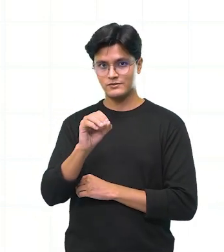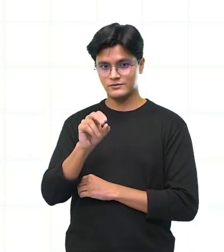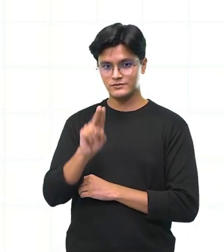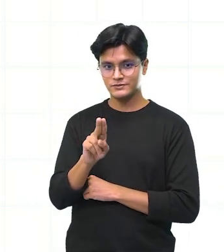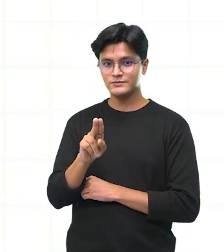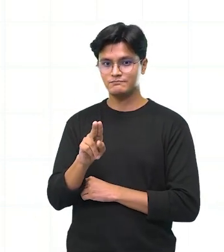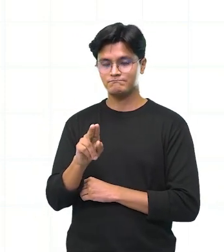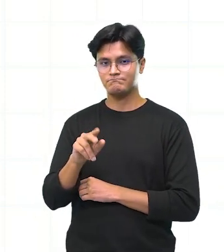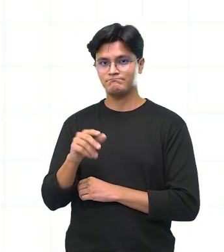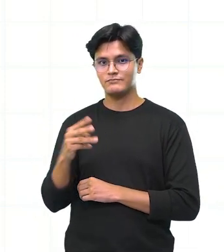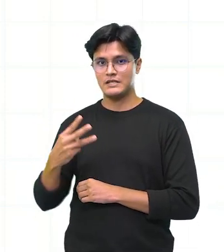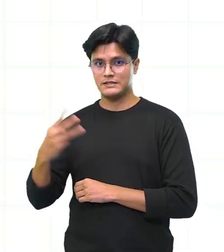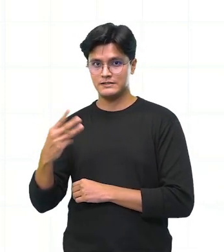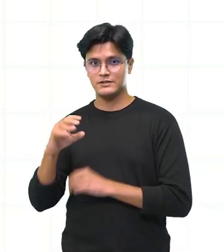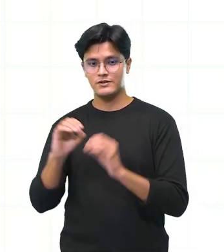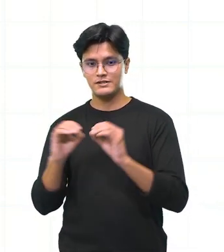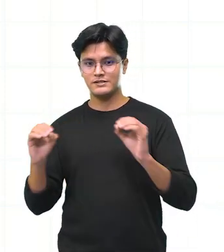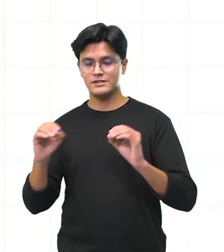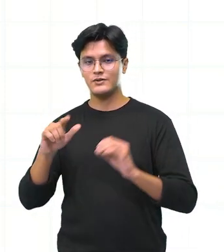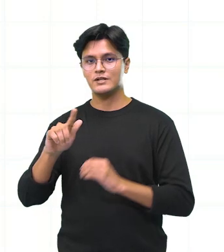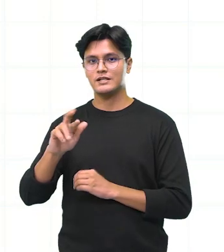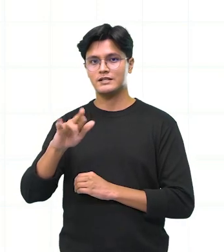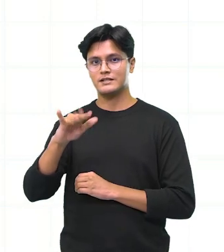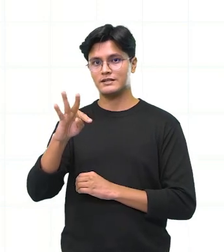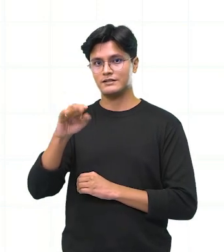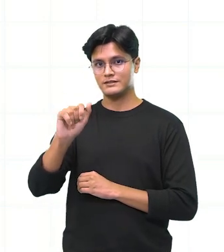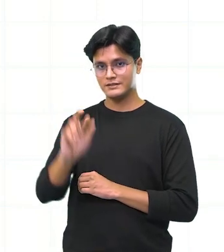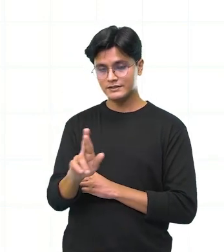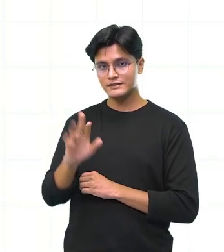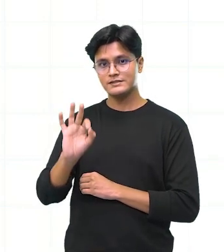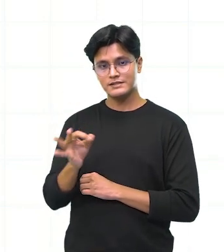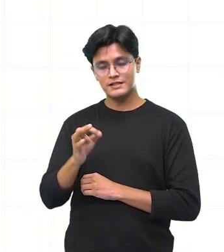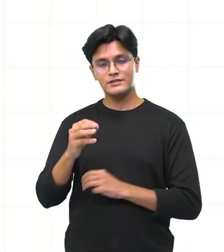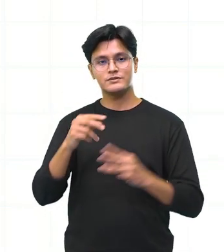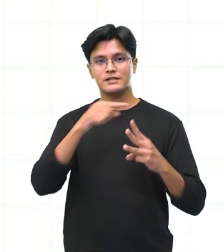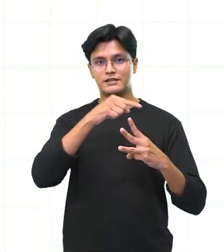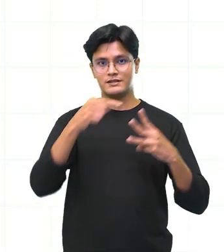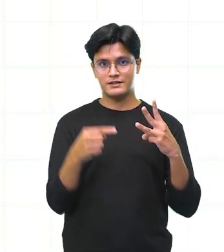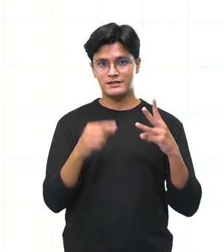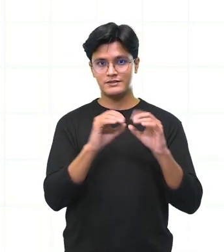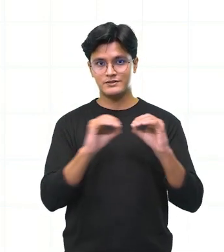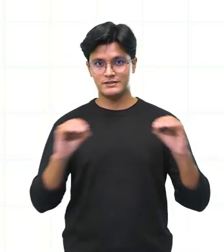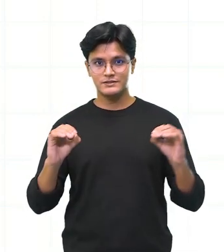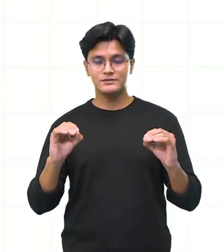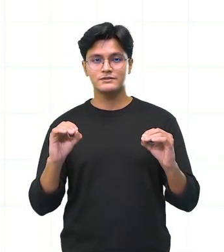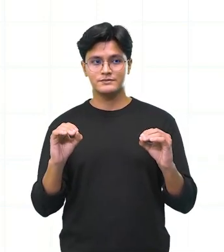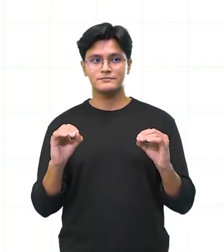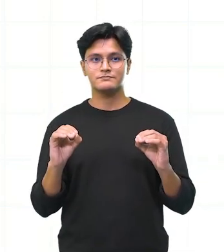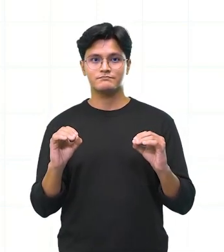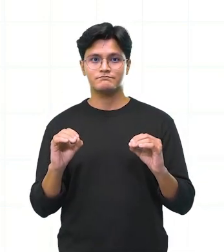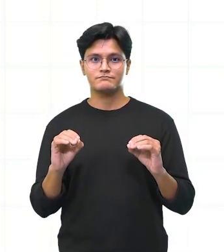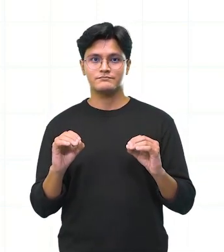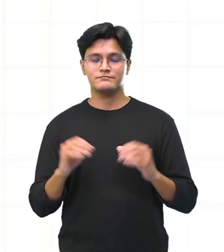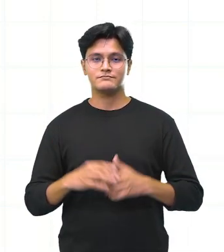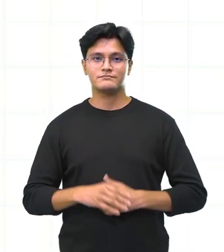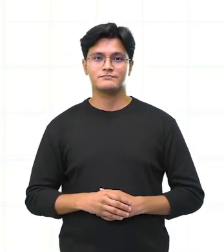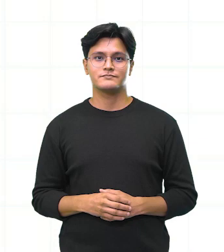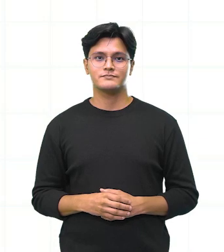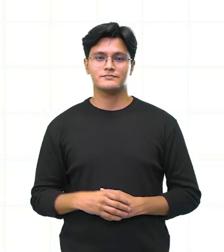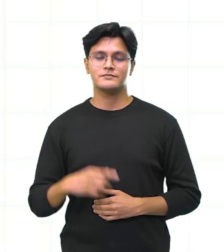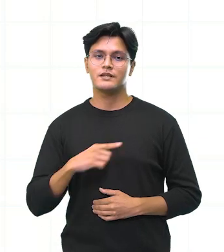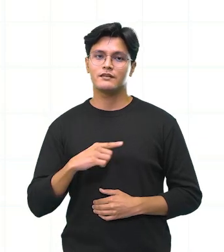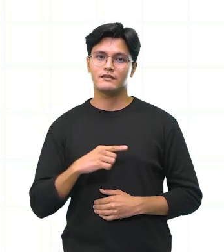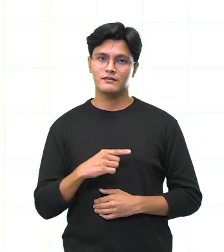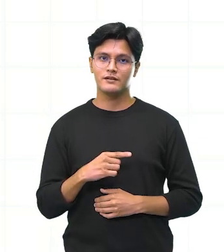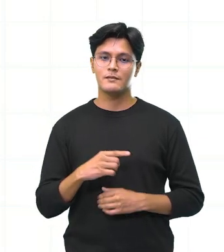uma, duas, três orações. Três orações, né? Mais, no caso aí, mais de